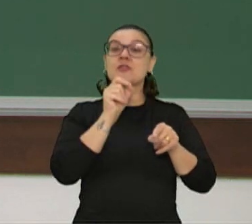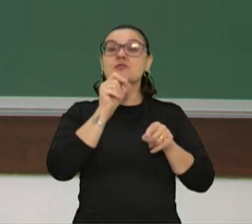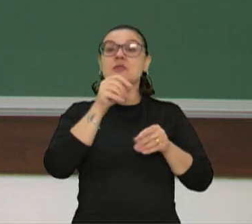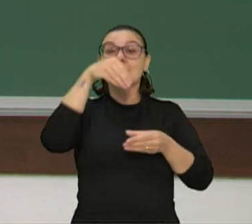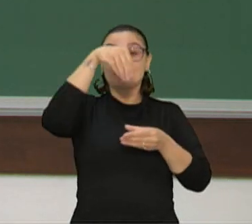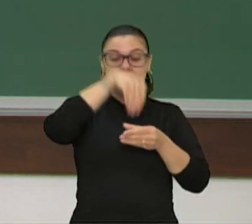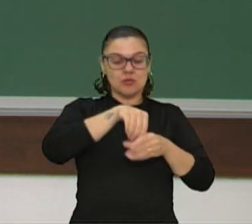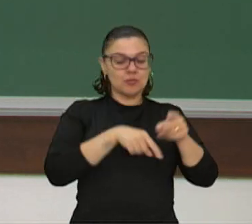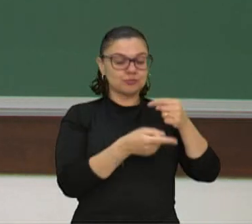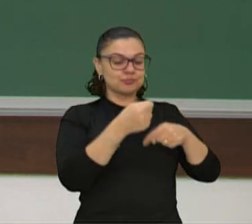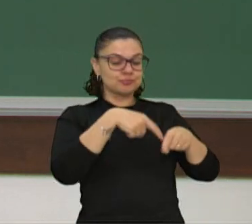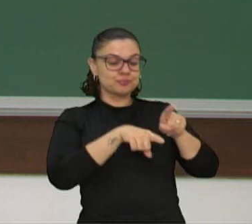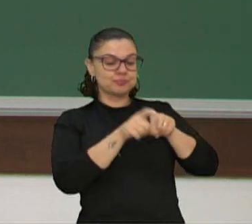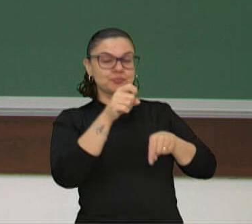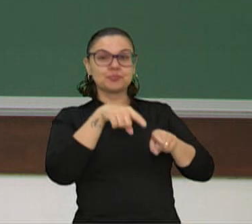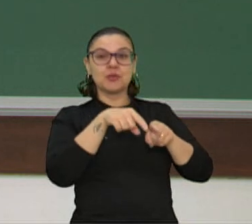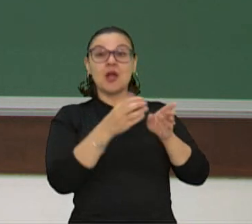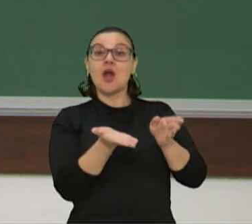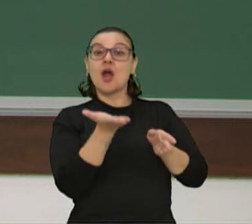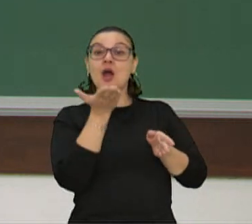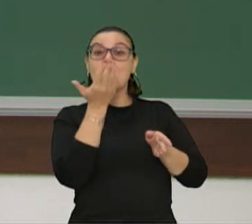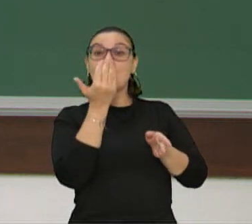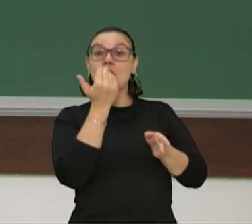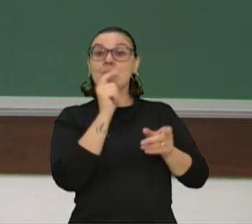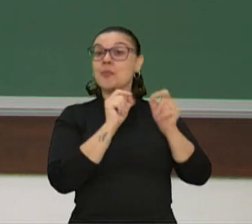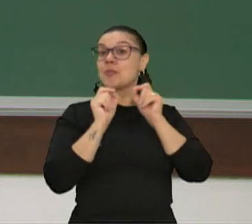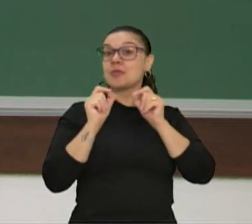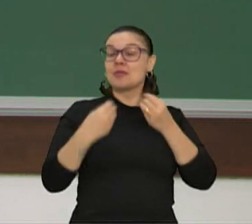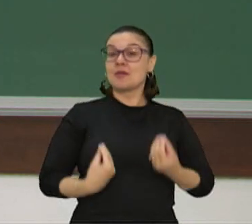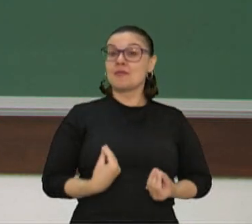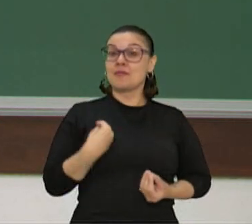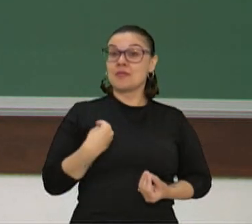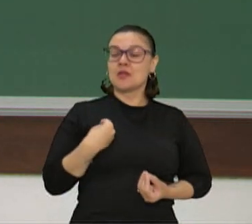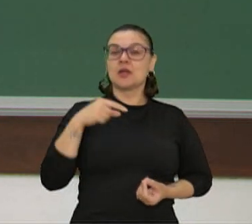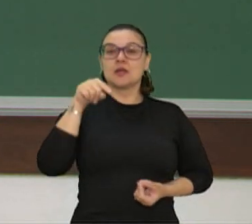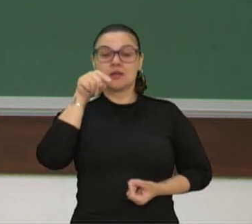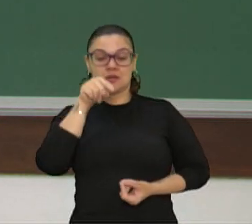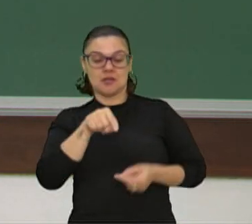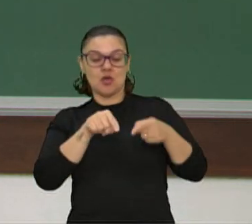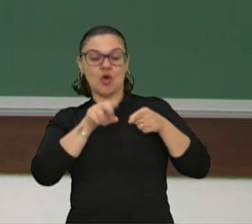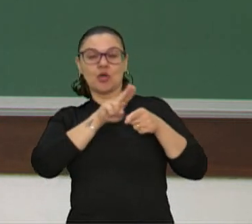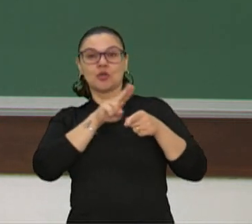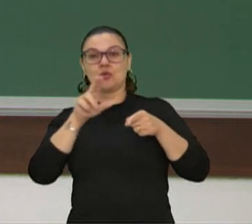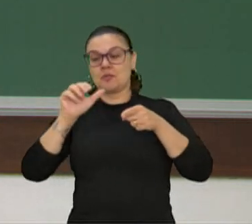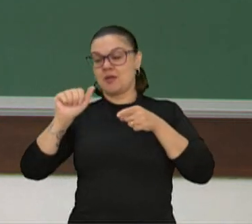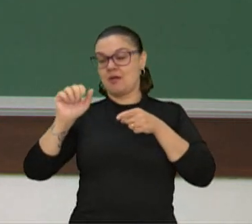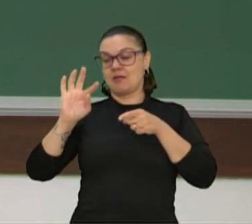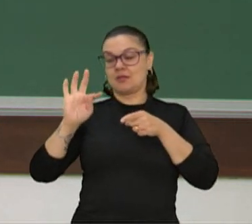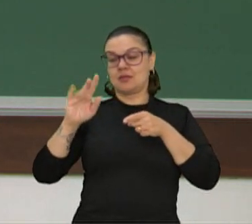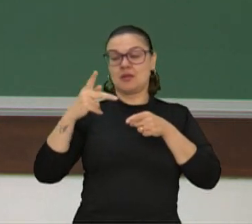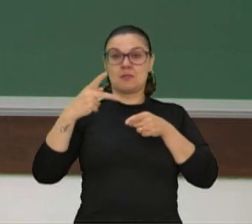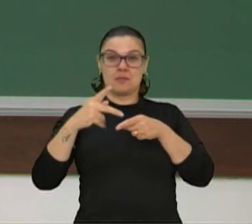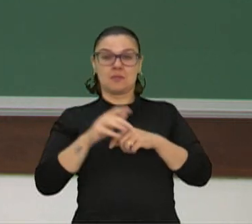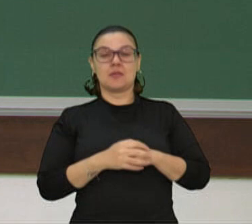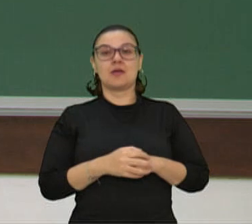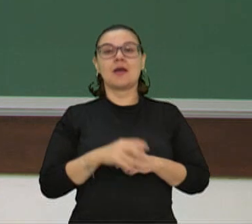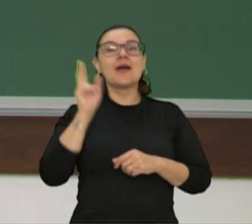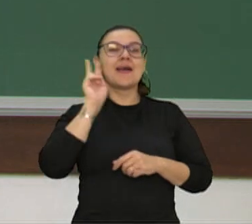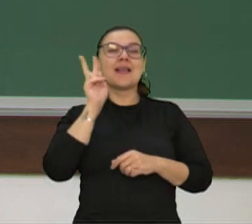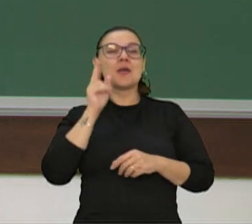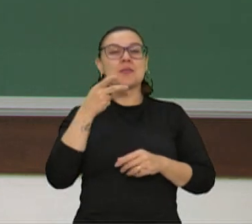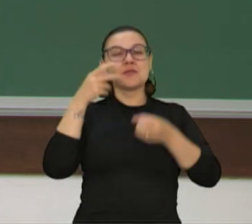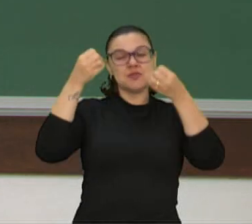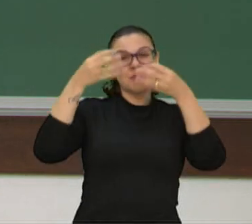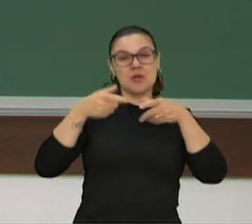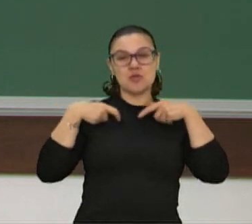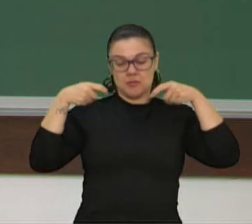combustível. E aqui na reportagem ele conta para nós o quê? Que é produzido ATP, carga na bateria. Lembra da aula